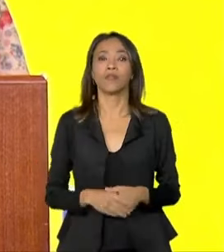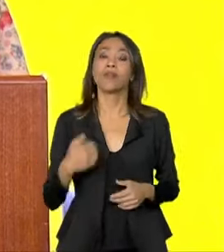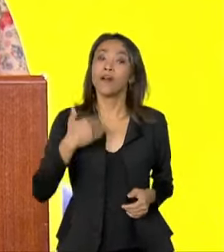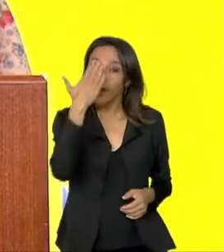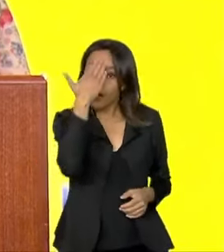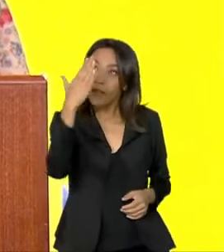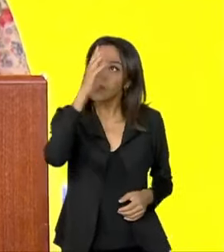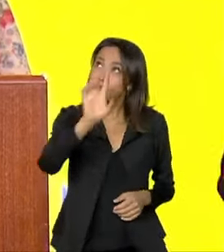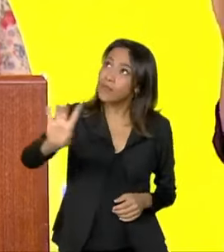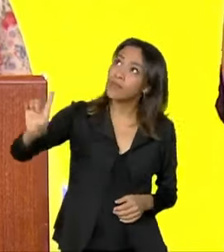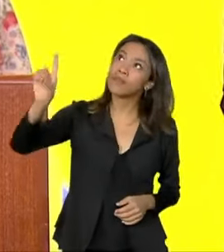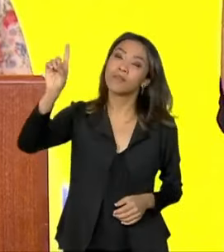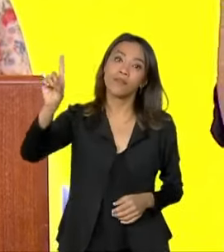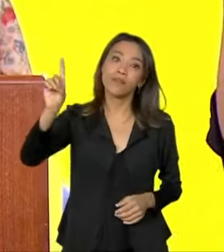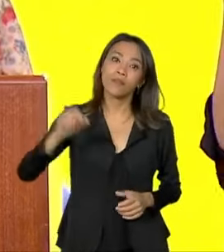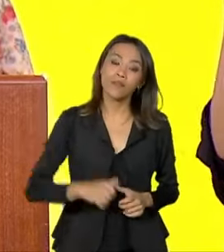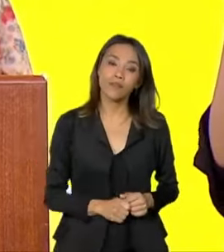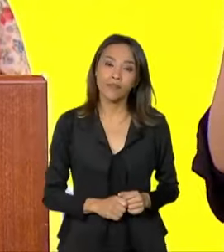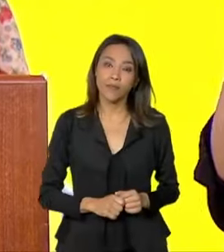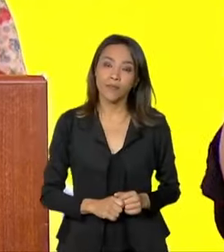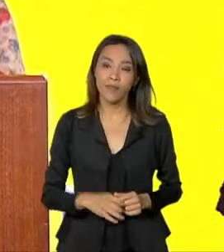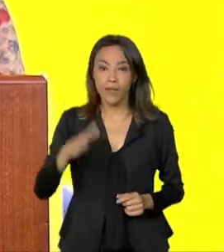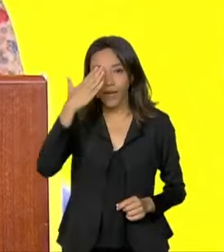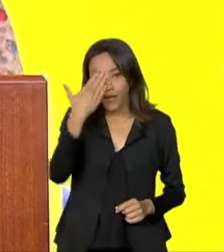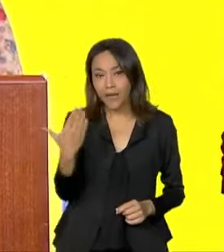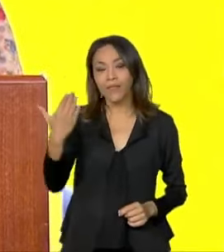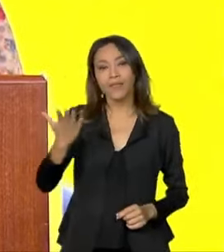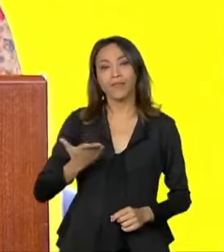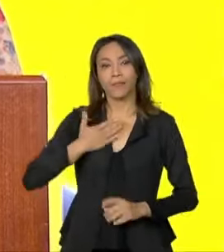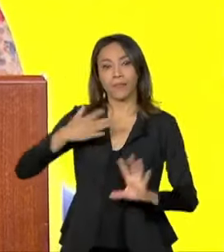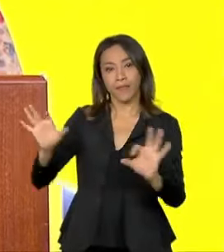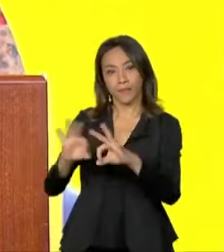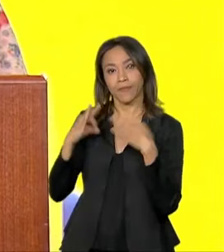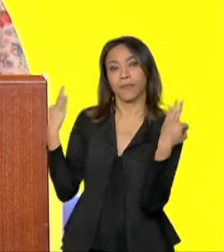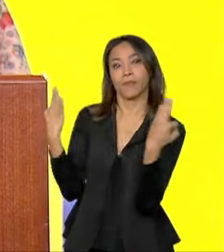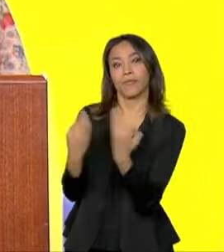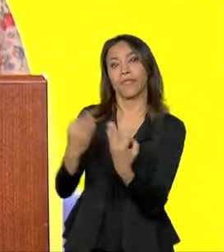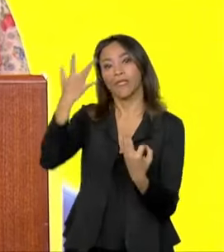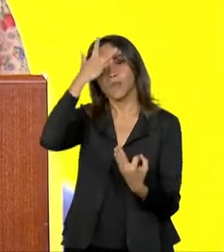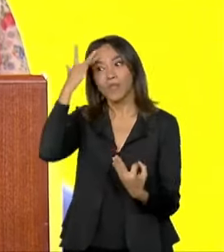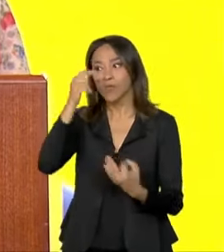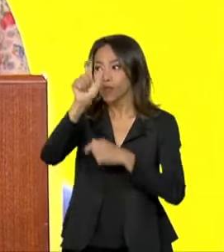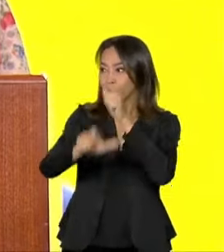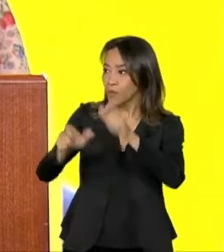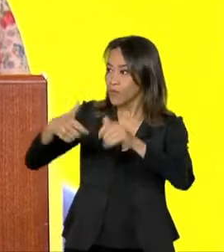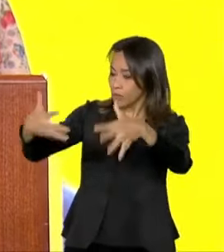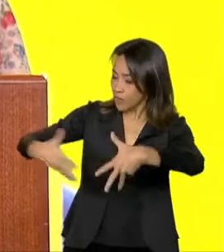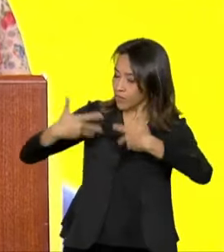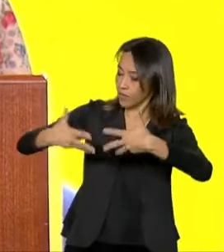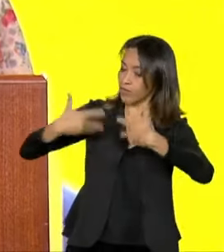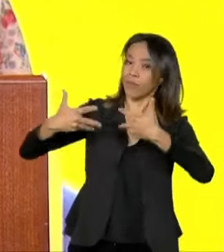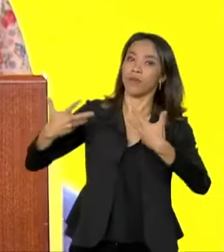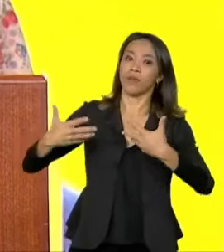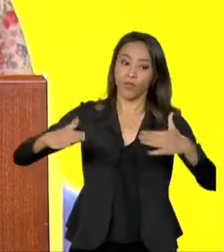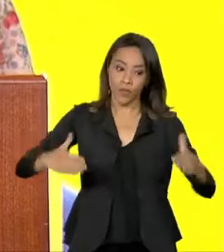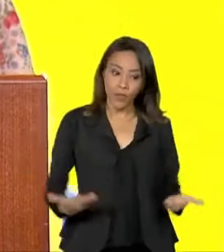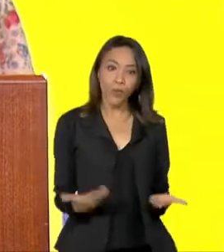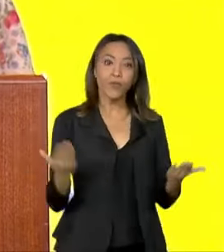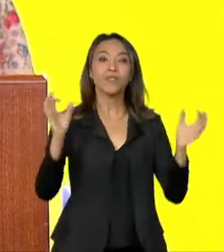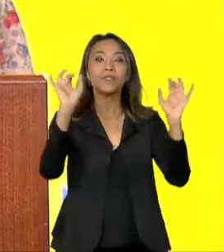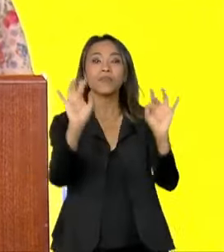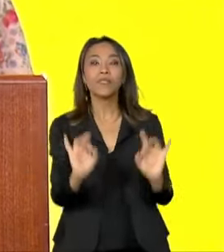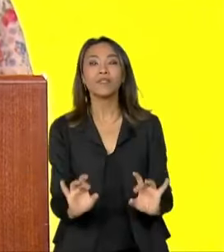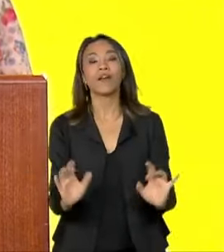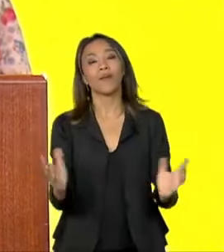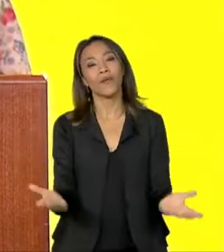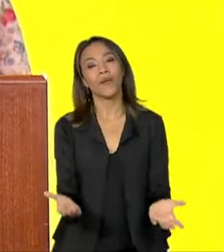Agradecer a Deus, agradecer a minha família, as pessoas que me incentivaram. E hoje, em especial, eu